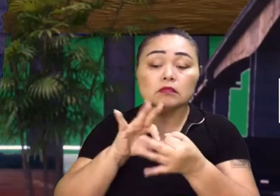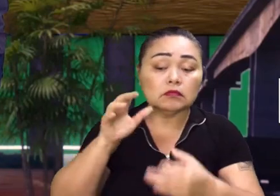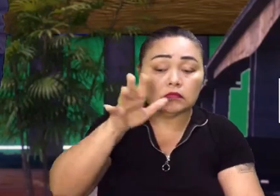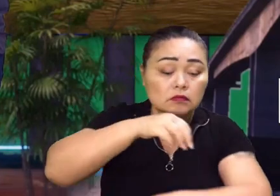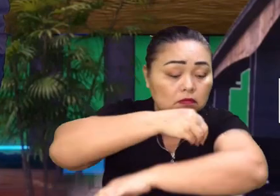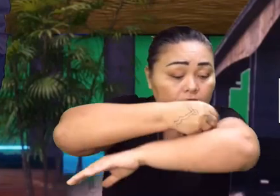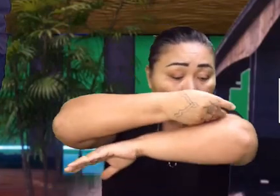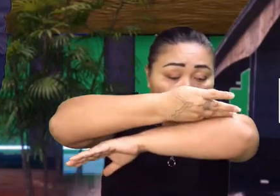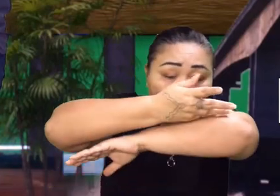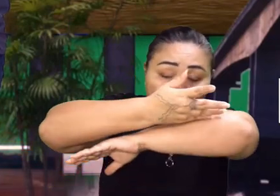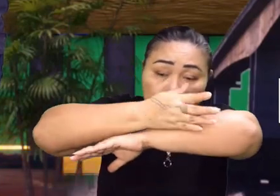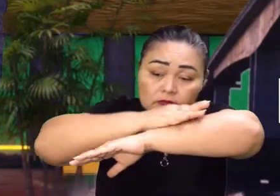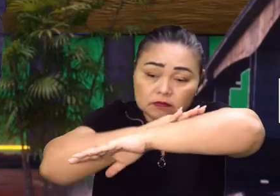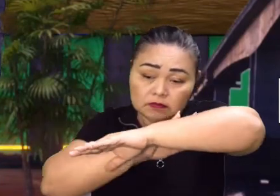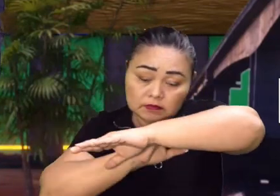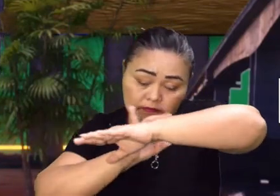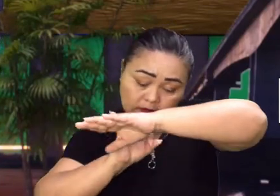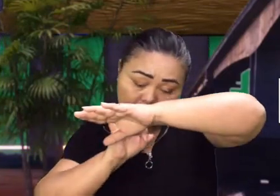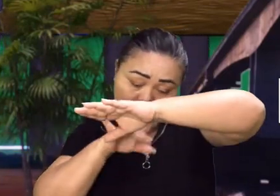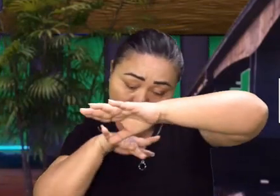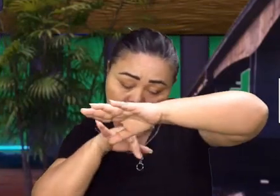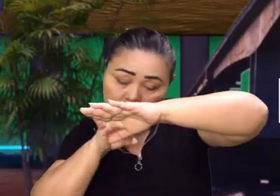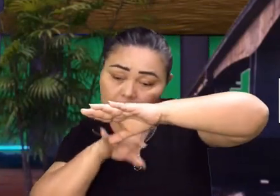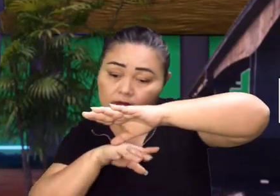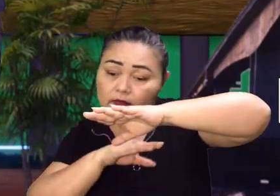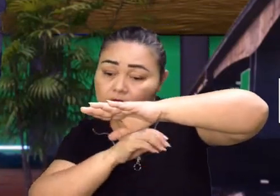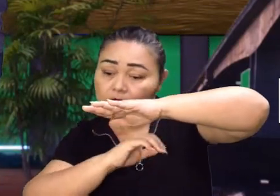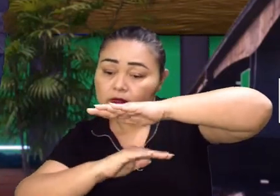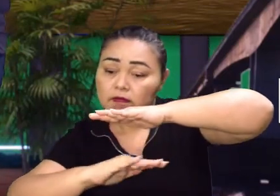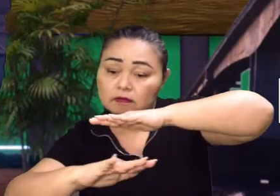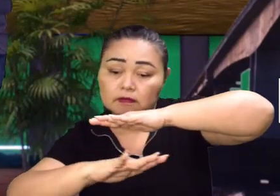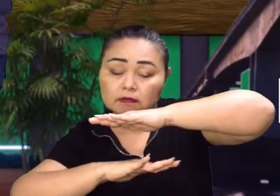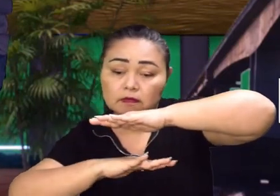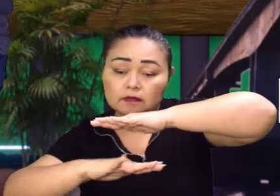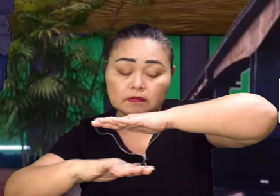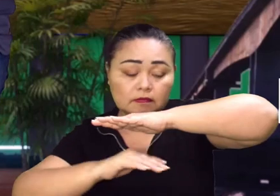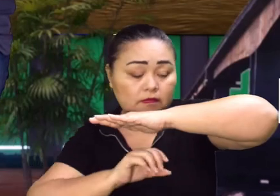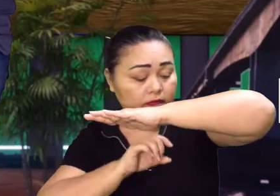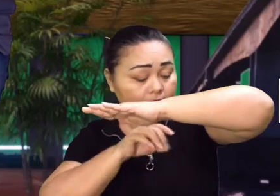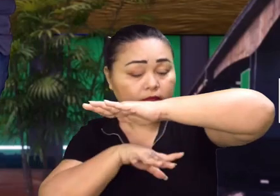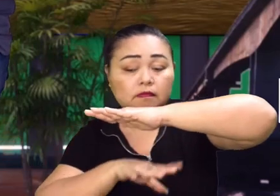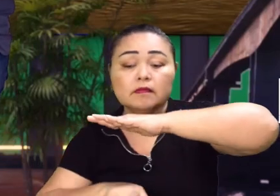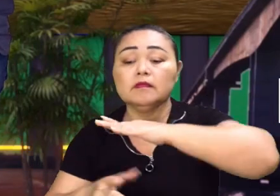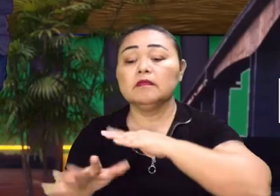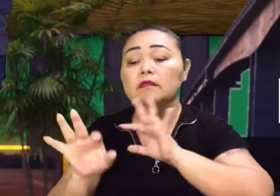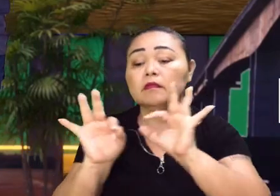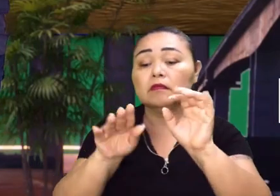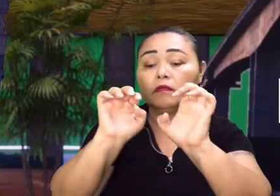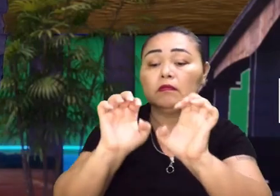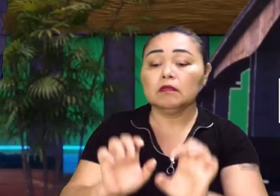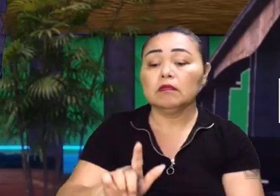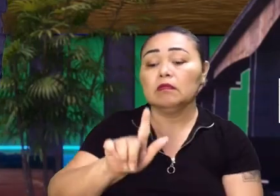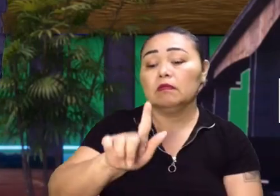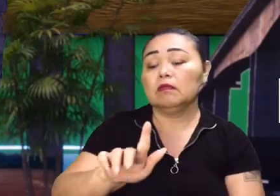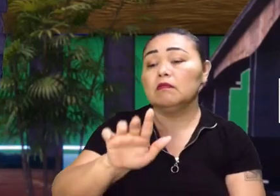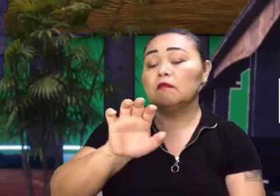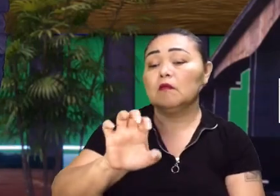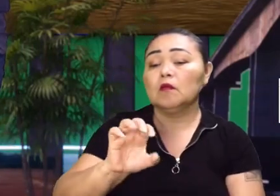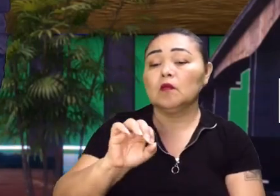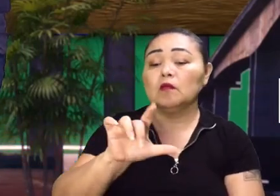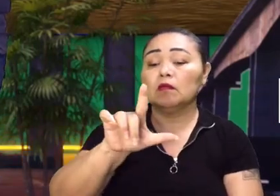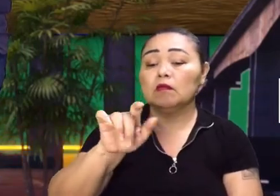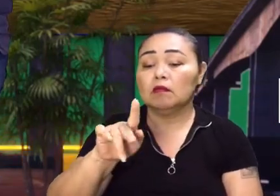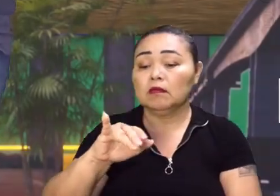áreas de desgastes e depósito de sedimentos quando a gente fala de estrutura geológica beleza Professor